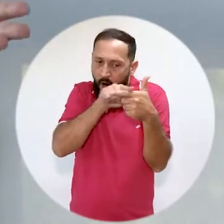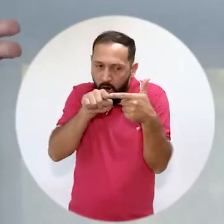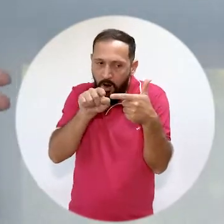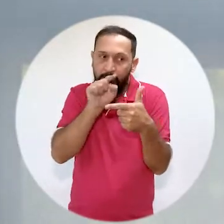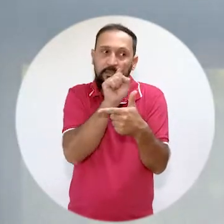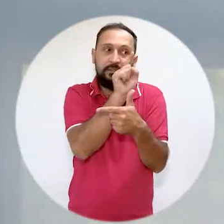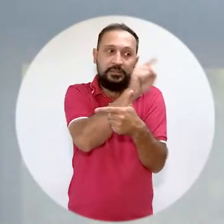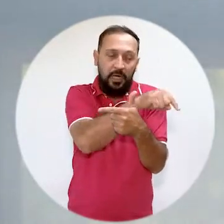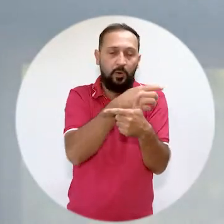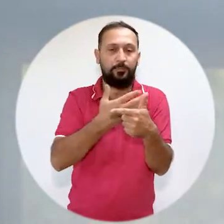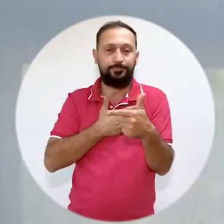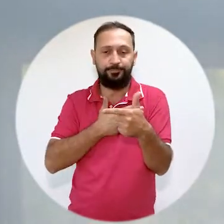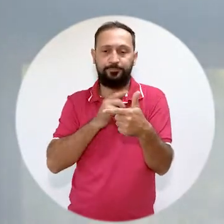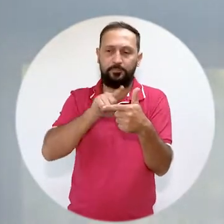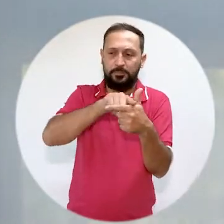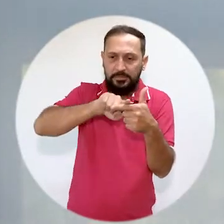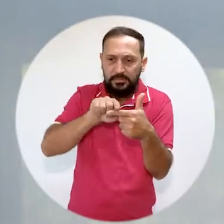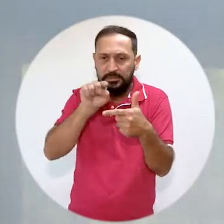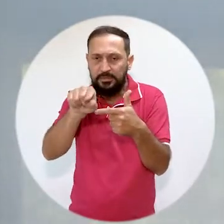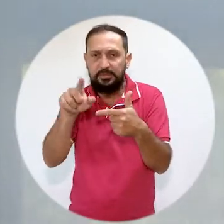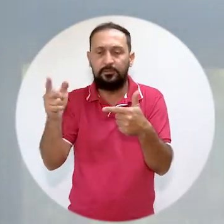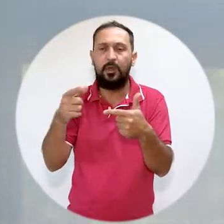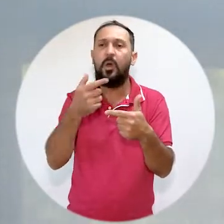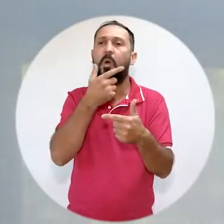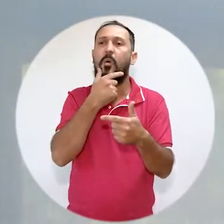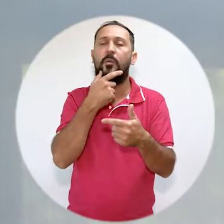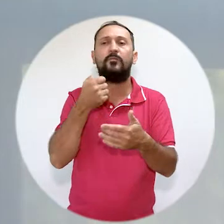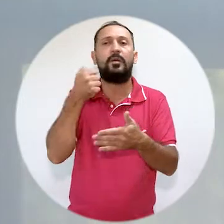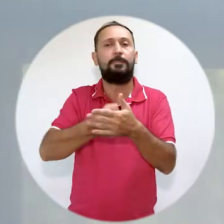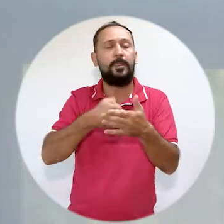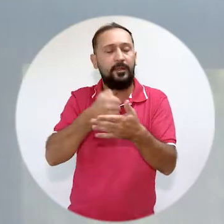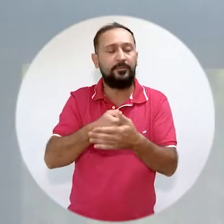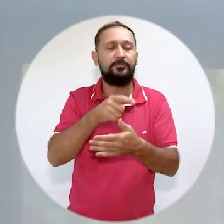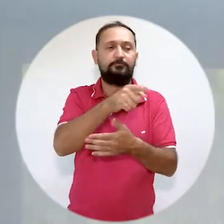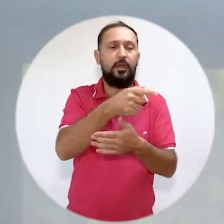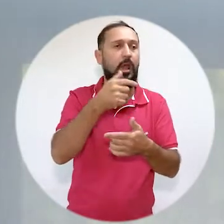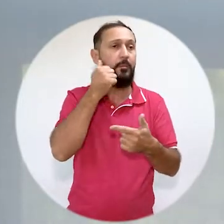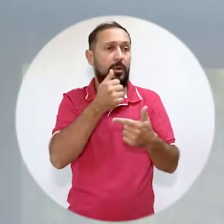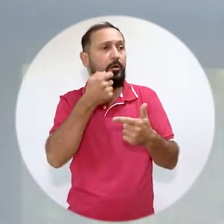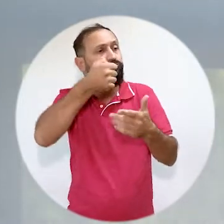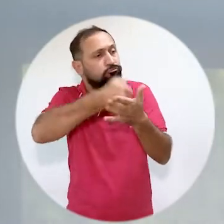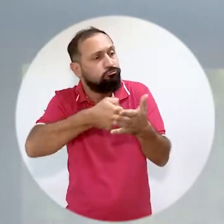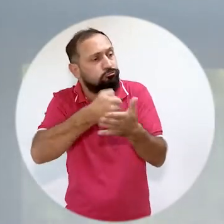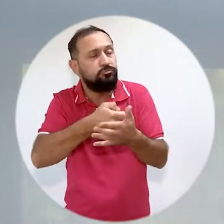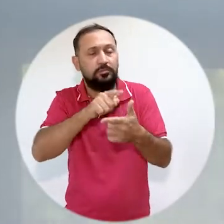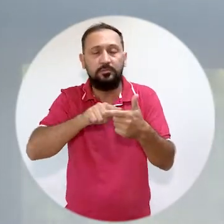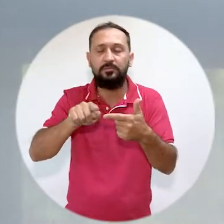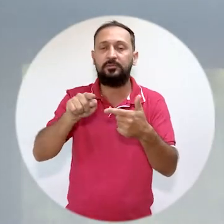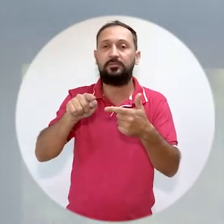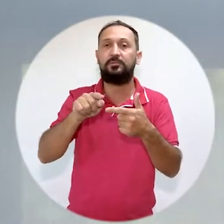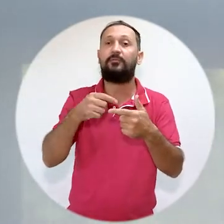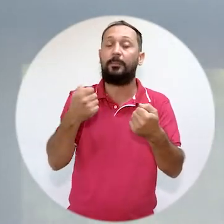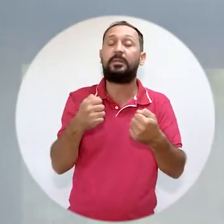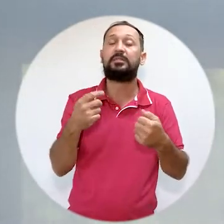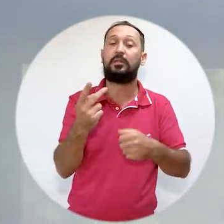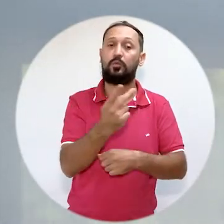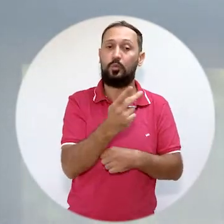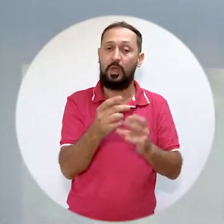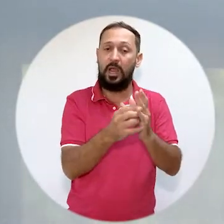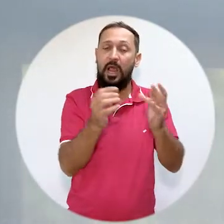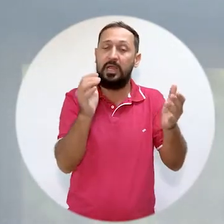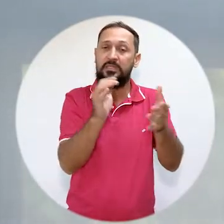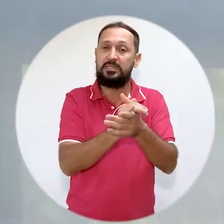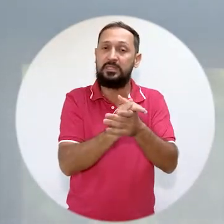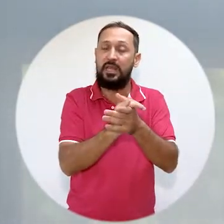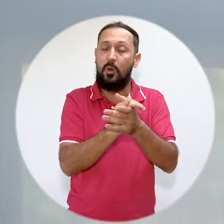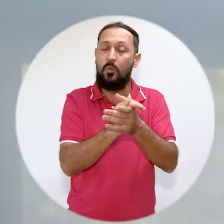homem volta para o local de trabalho, a mulher também. Então vai exigir mais paciência, mais diálogo entre o casal, mais união,